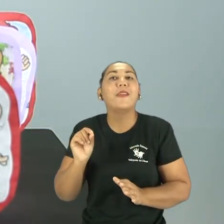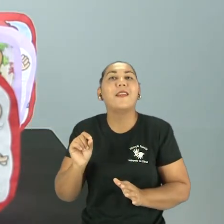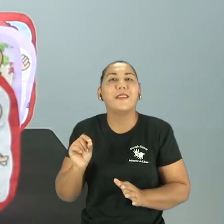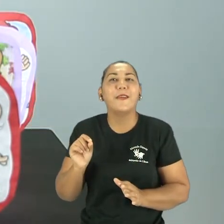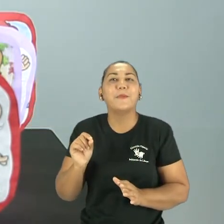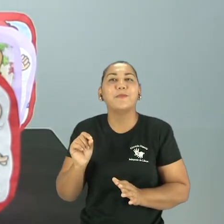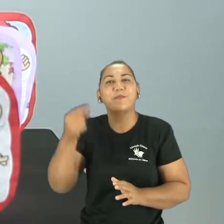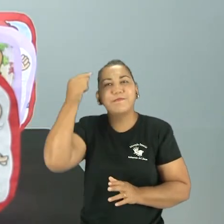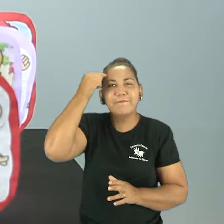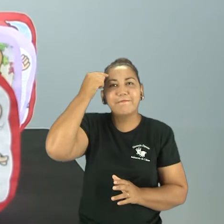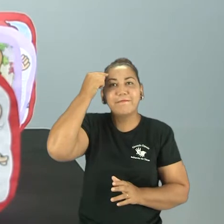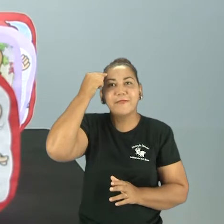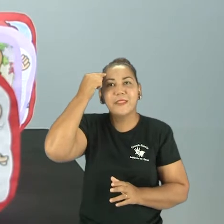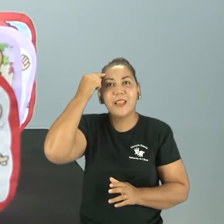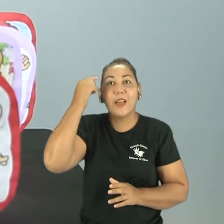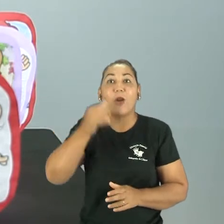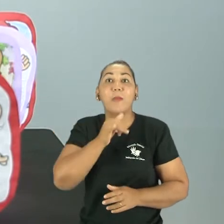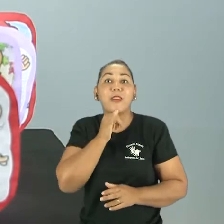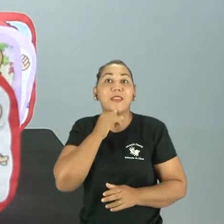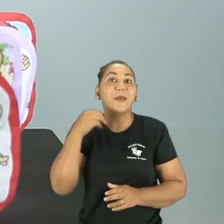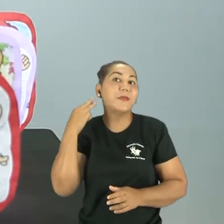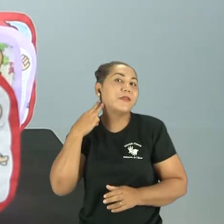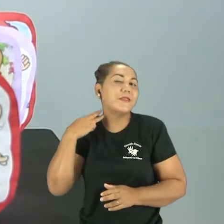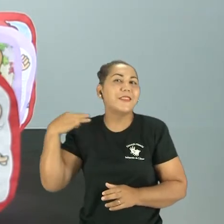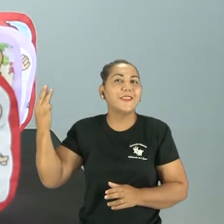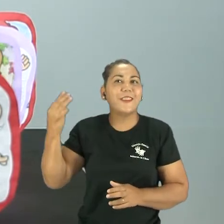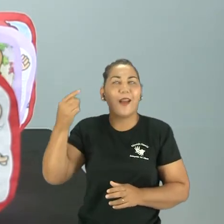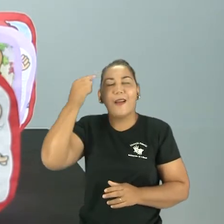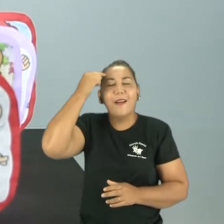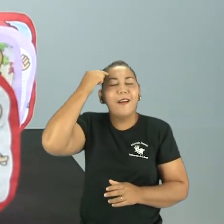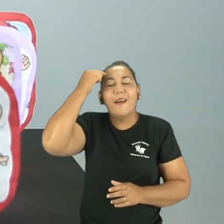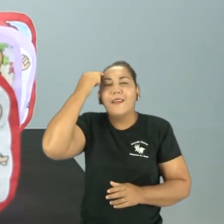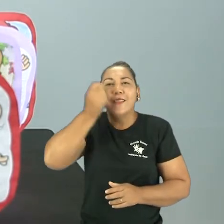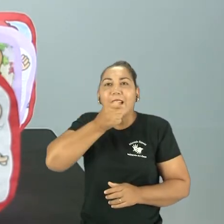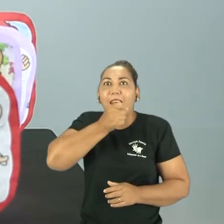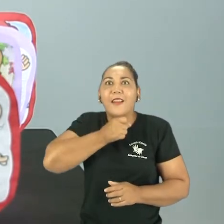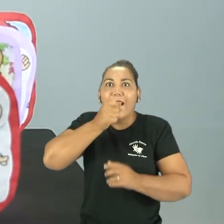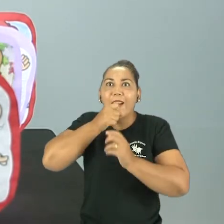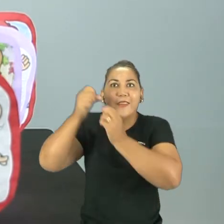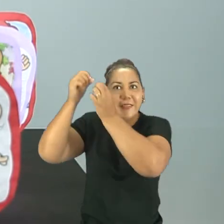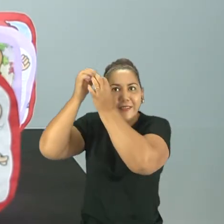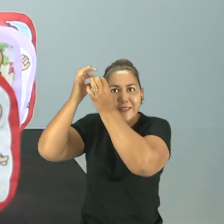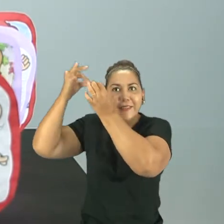Por exemplo, se fosse a Magali, parecia um sorvete, um sanduíche, né?